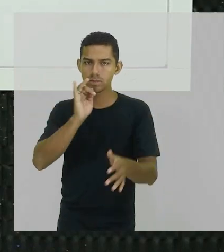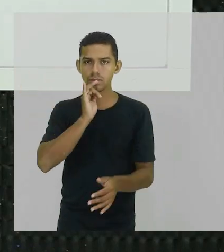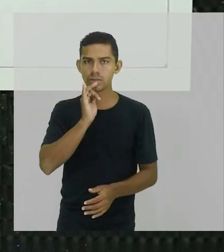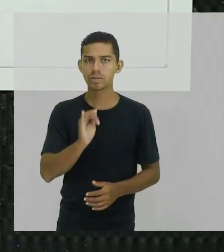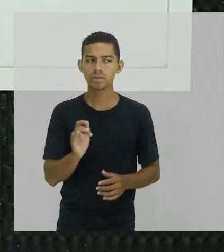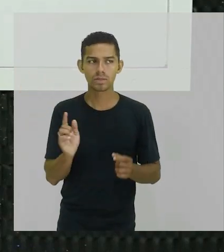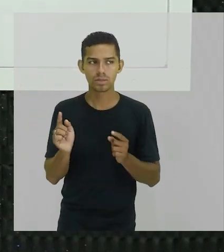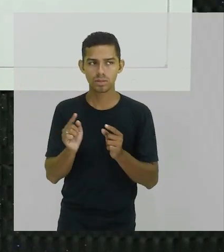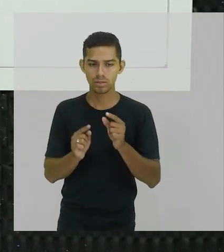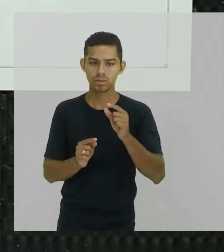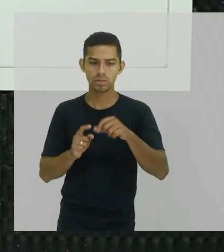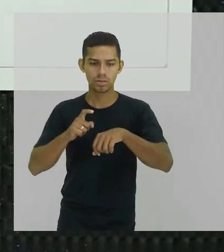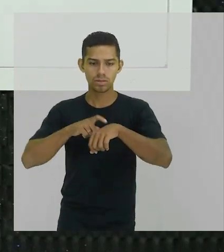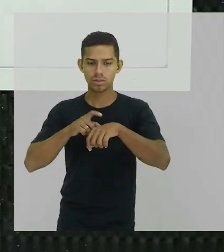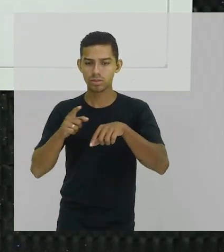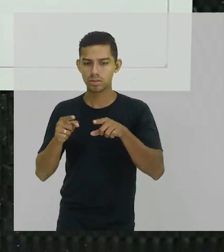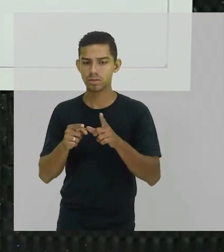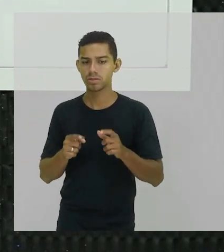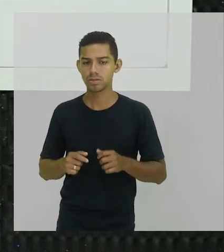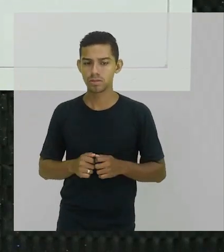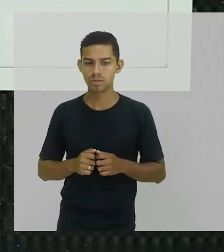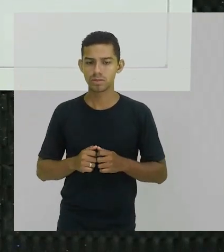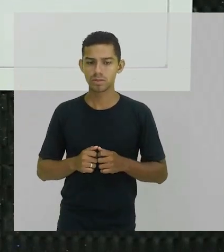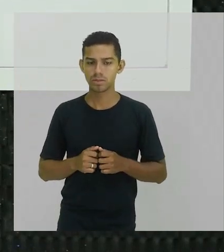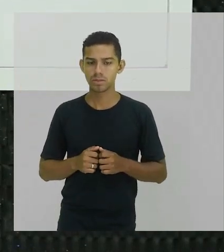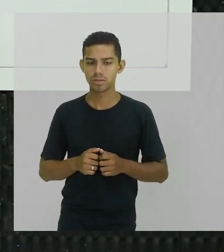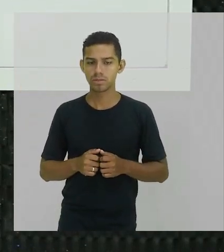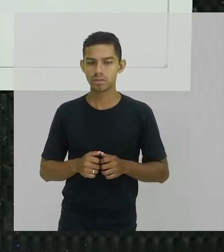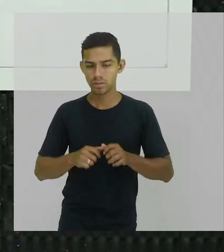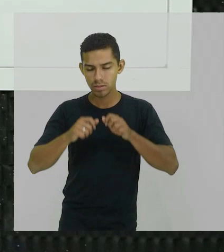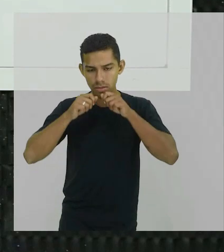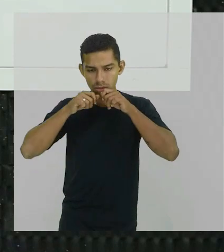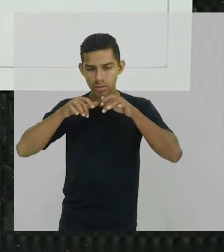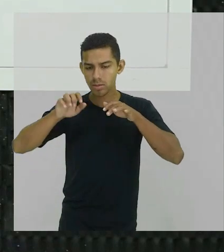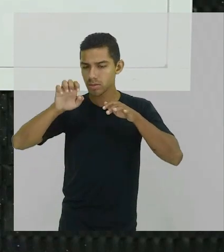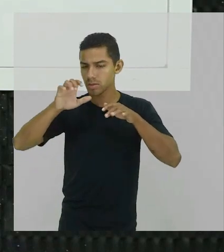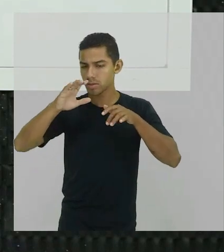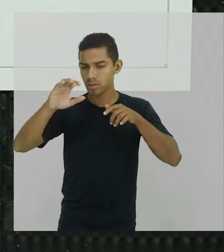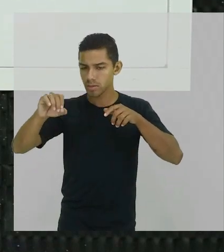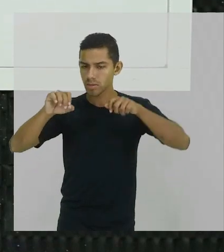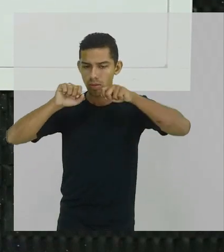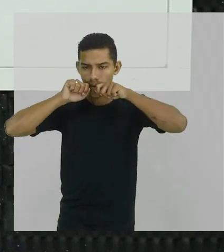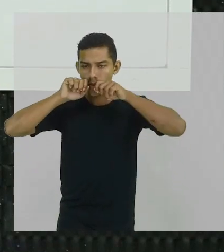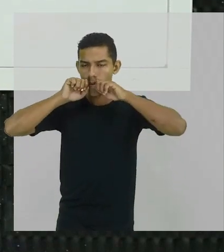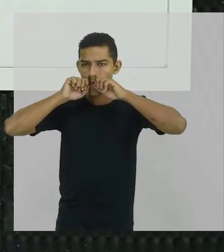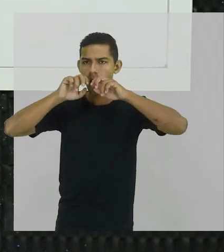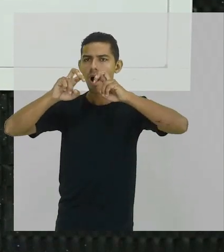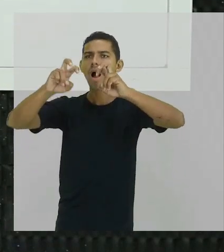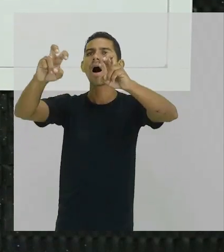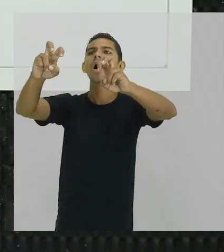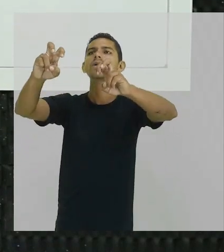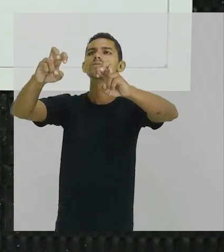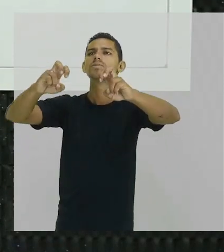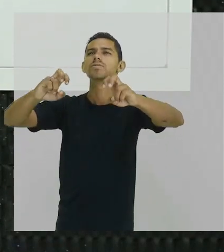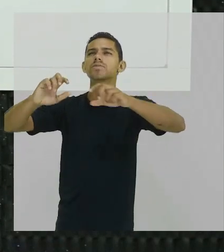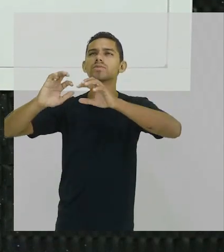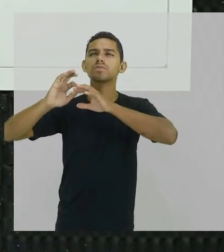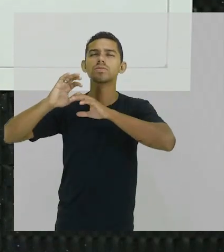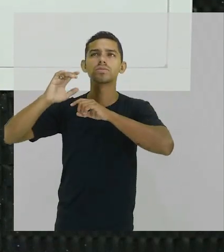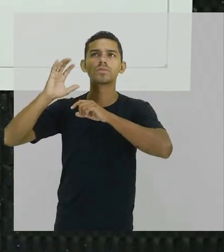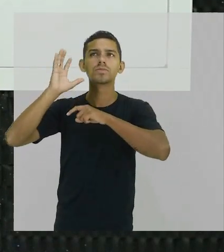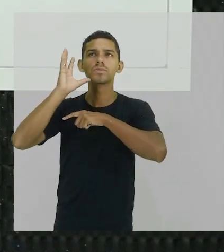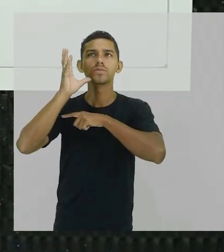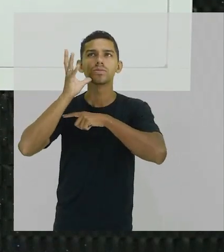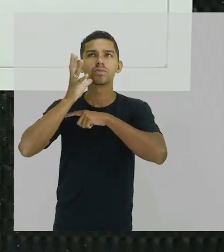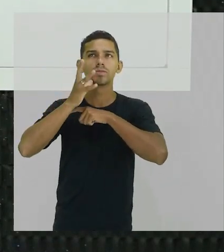de tempo muito pequeno. Já o eco não, o espaço de tempo é grande, certo? Porque o espaço em que esse som ele vai